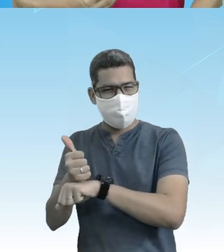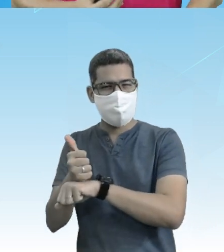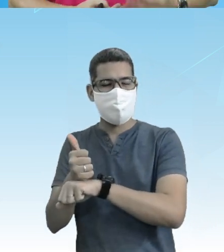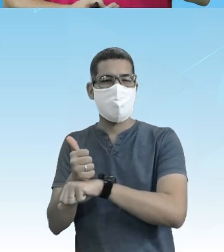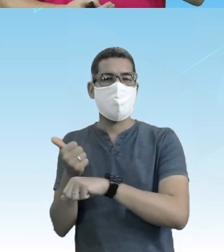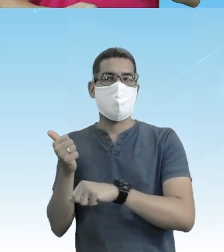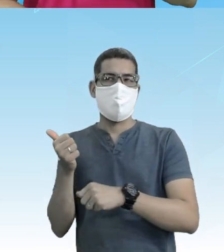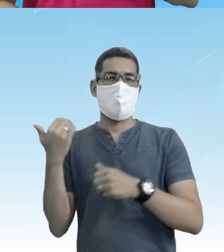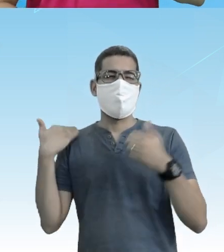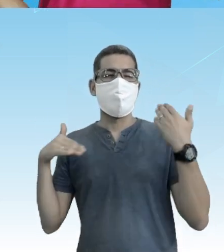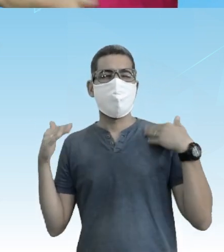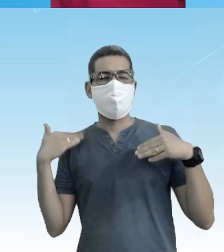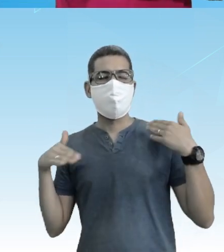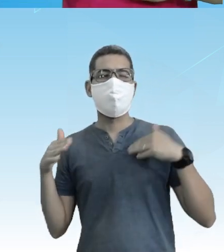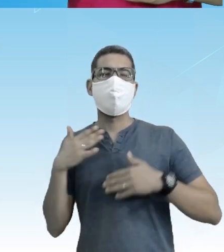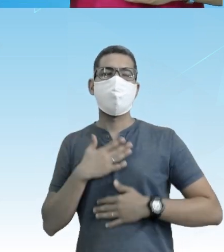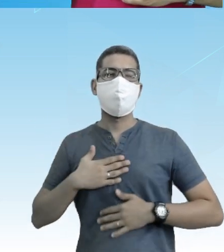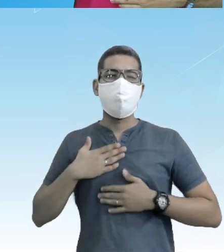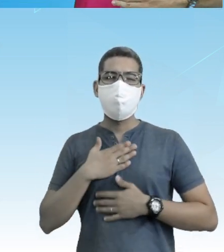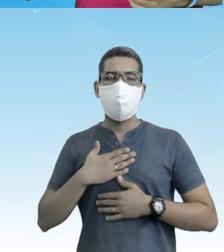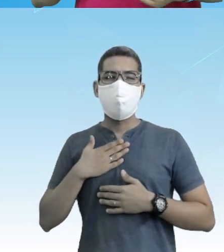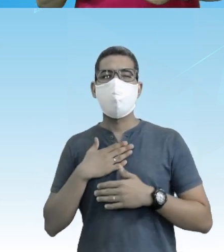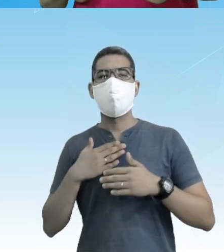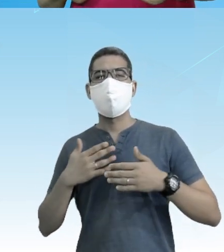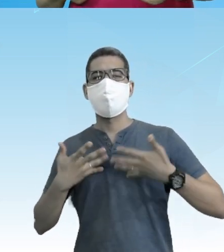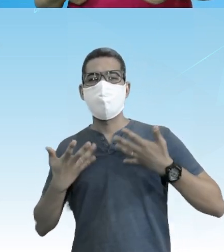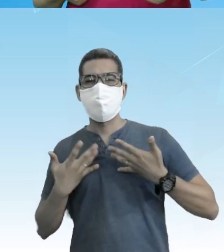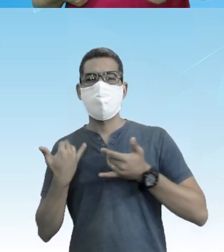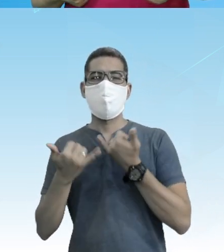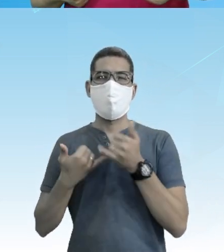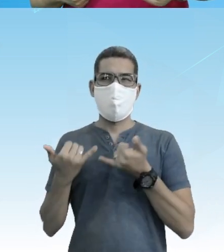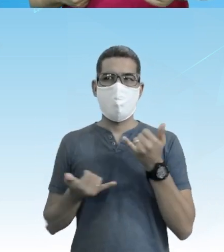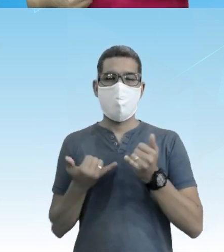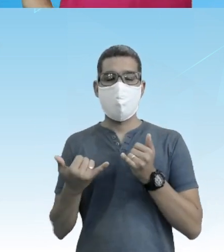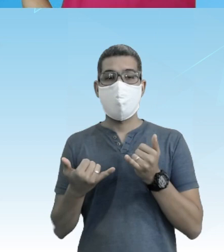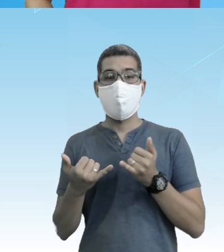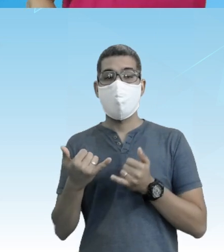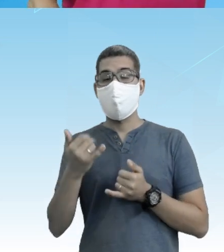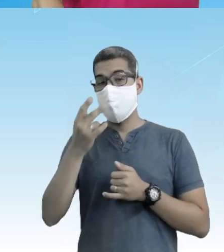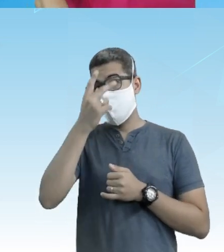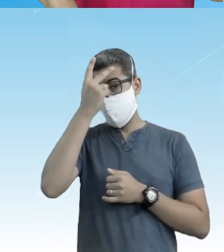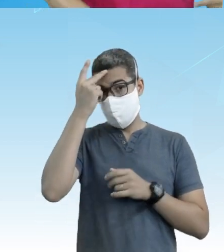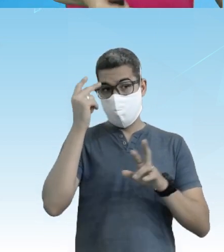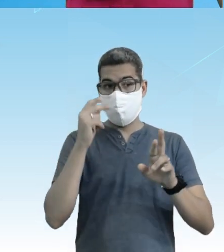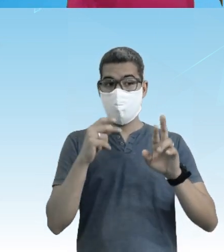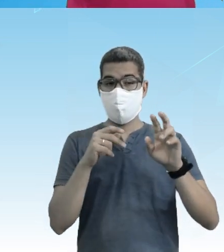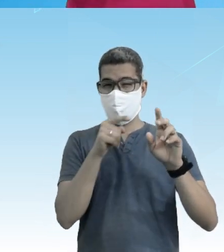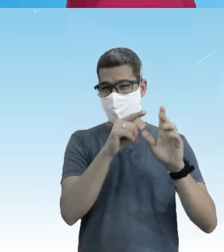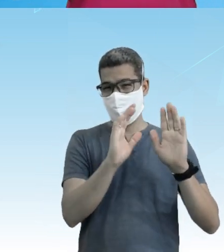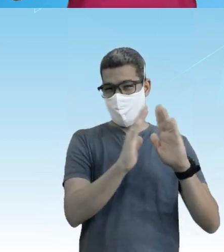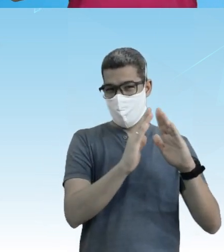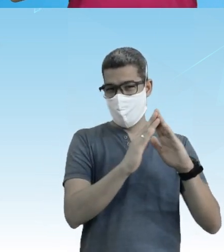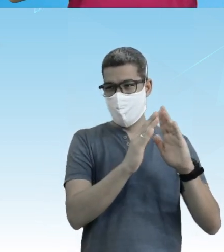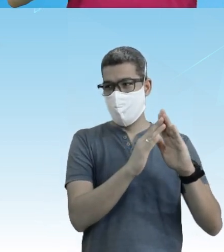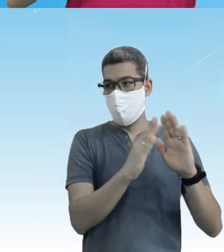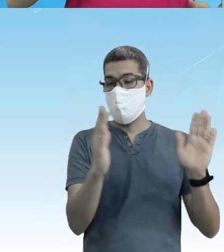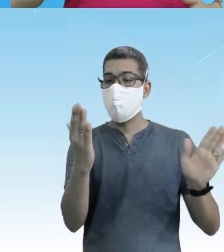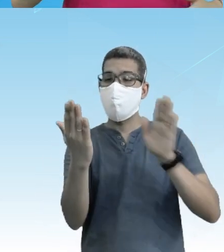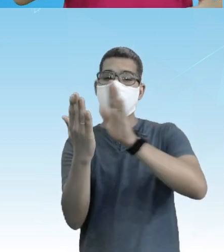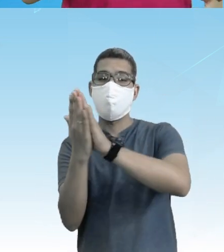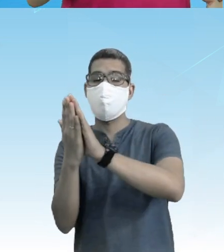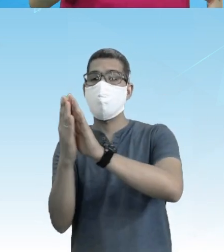jovens. Então reflitam, a quem esse morador deve recorrer? Qual o suporte que ele deve utilizar? Ou